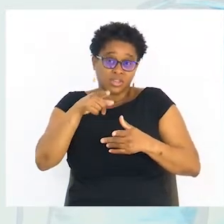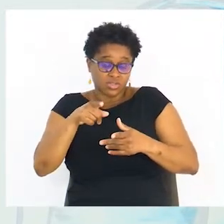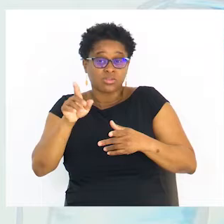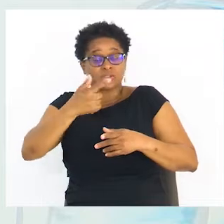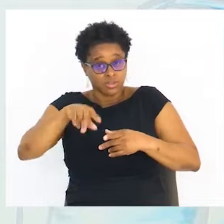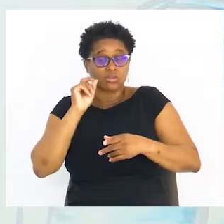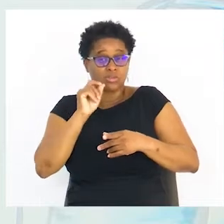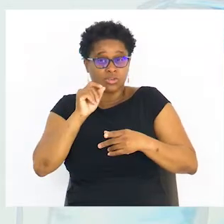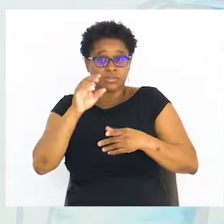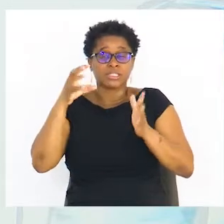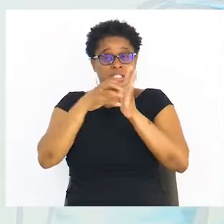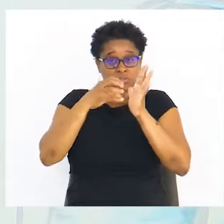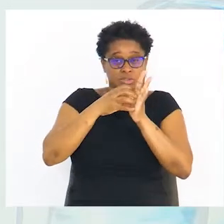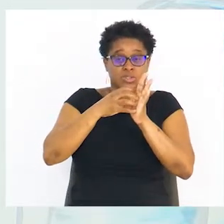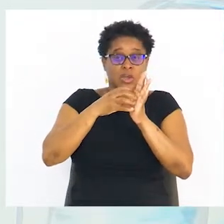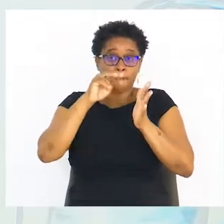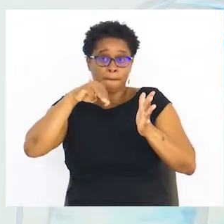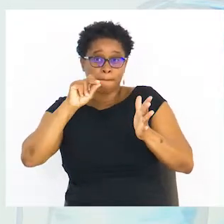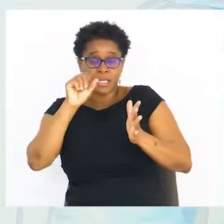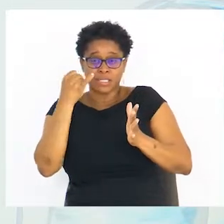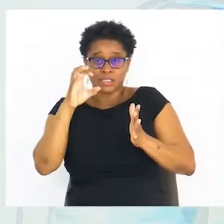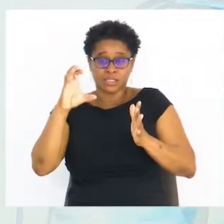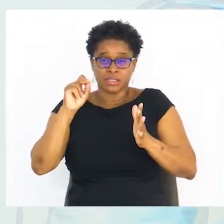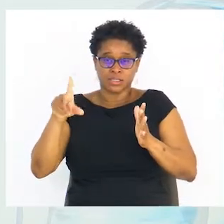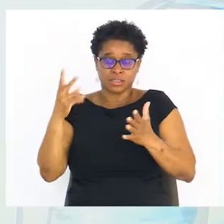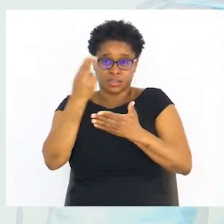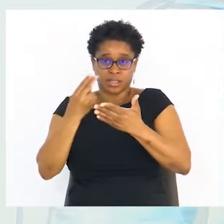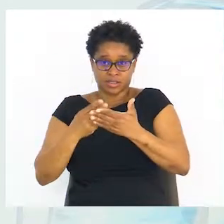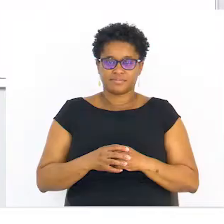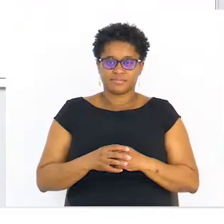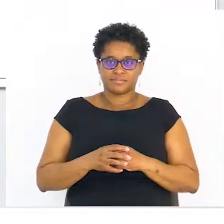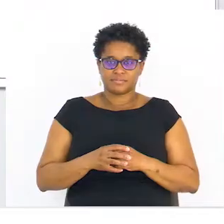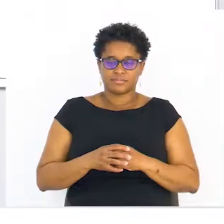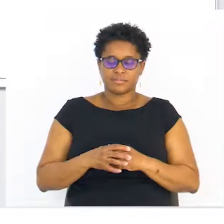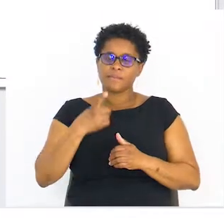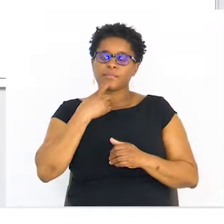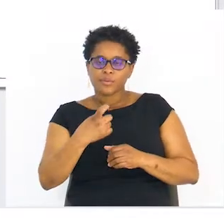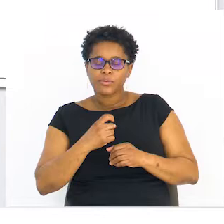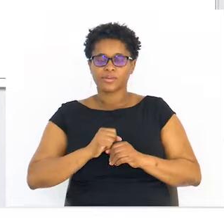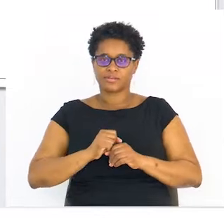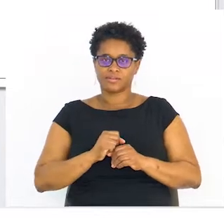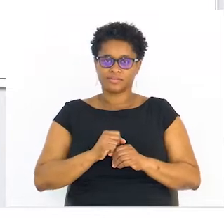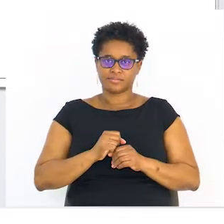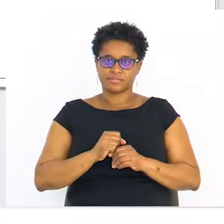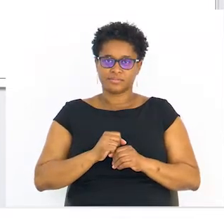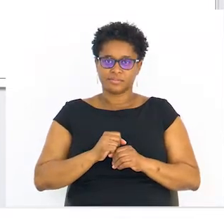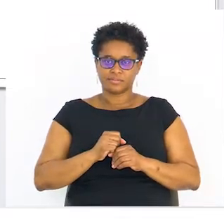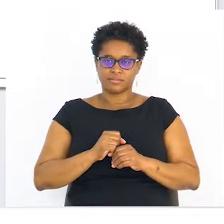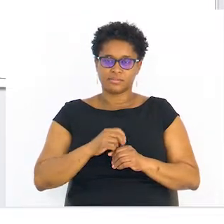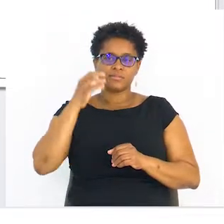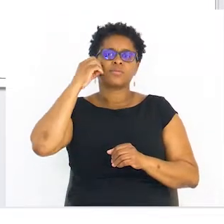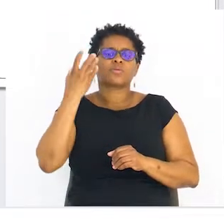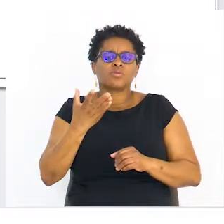É isso que nós chamamos de simbologia mágica da arte rupestre. Pergunta-se,